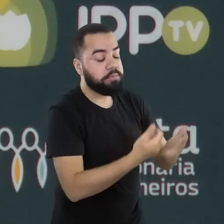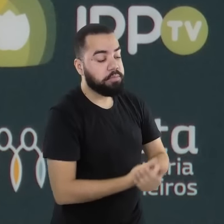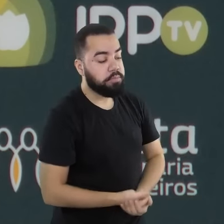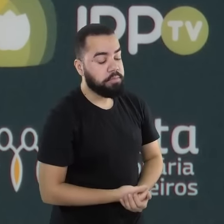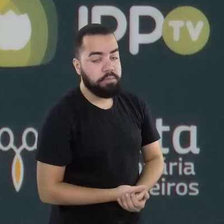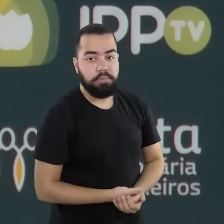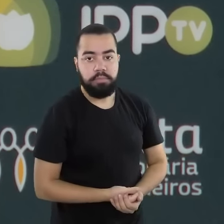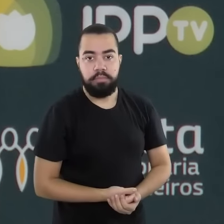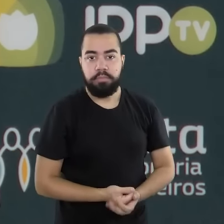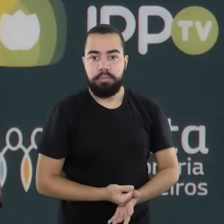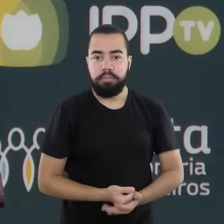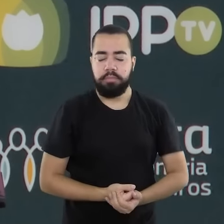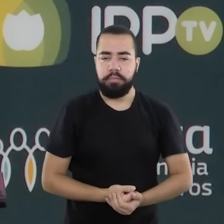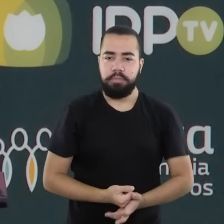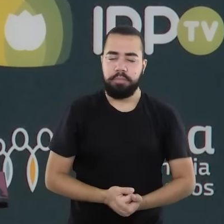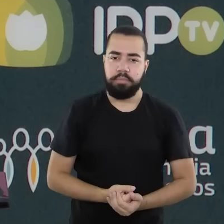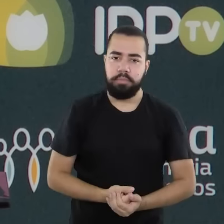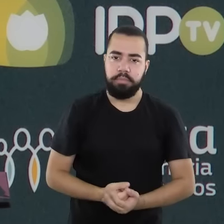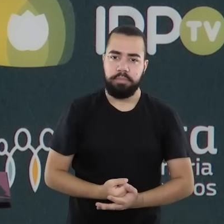lugares do que aqui?